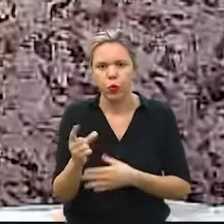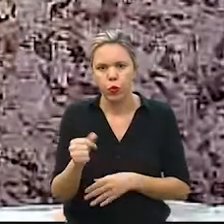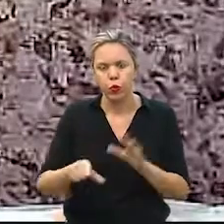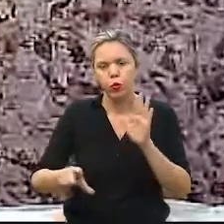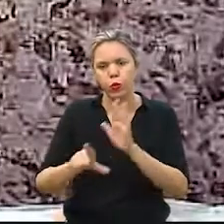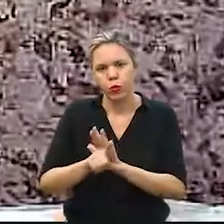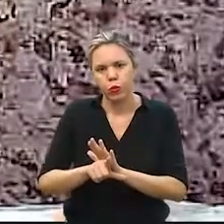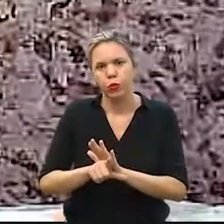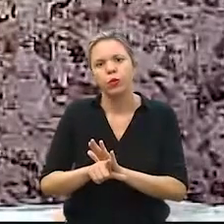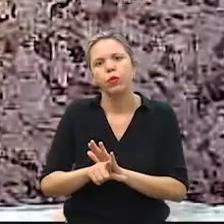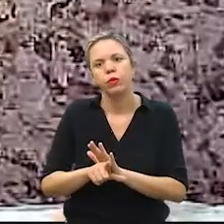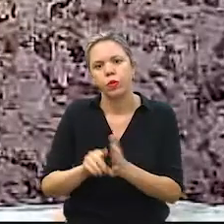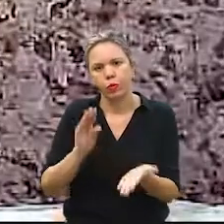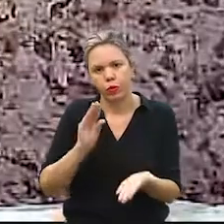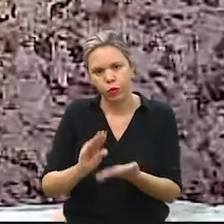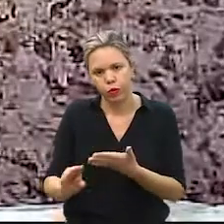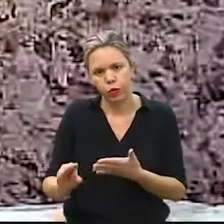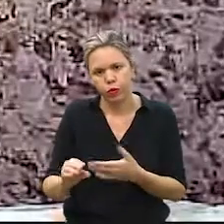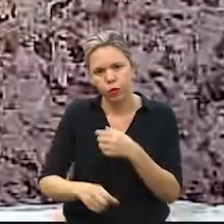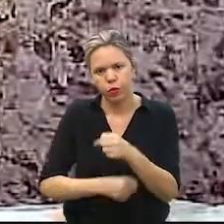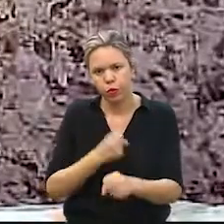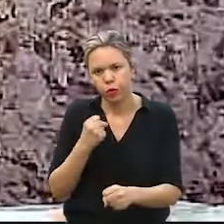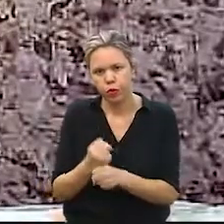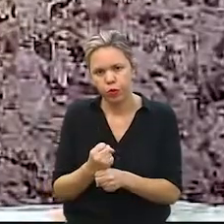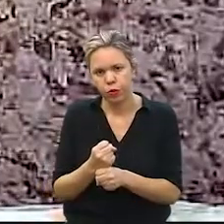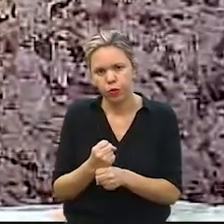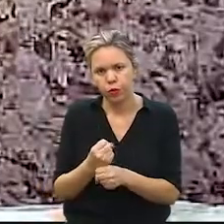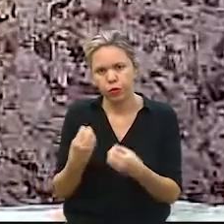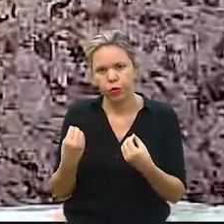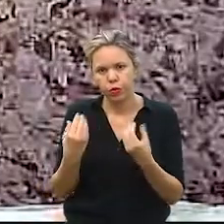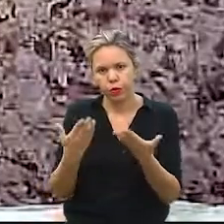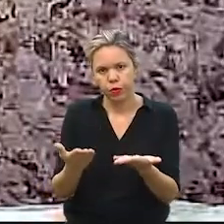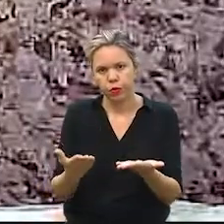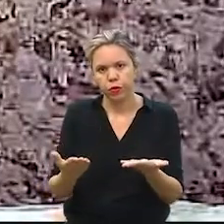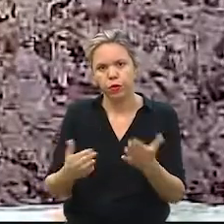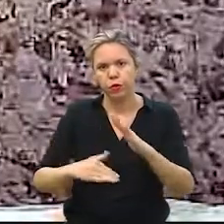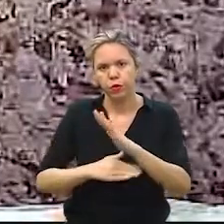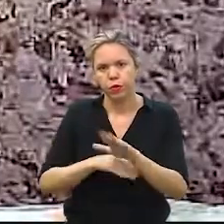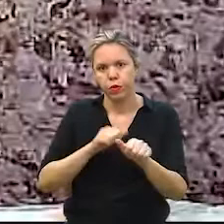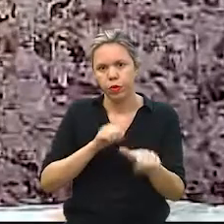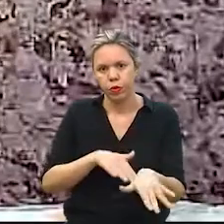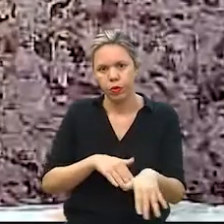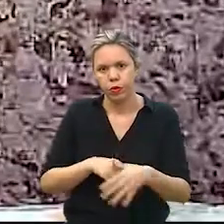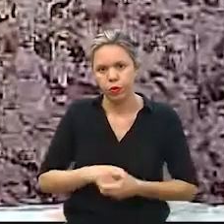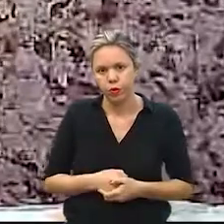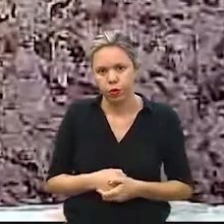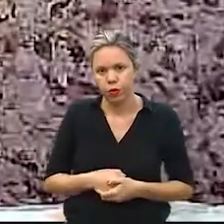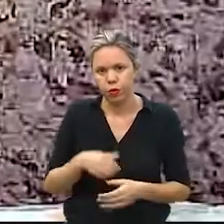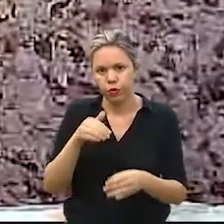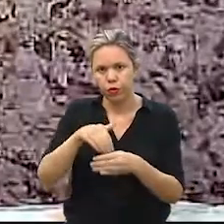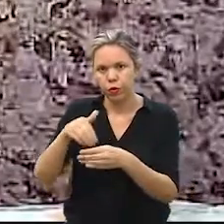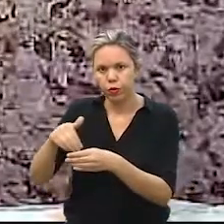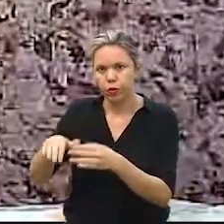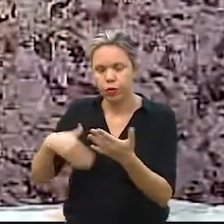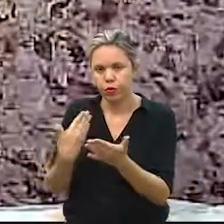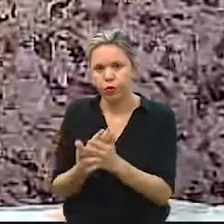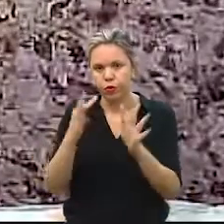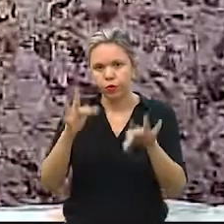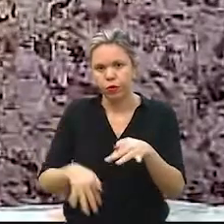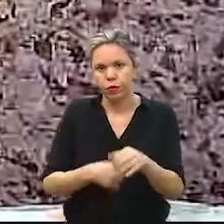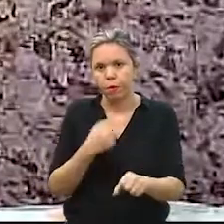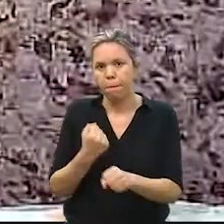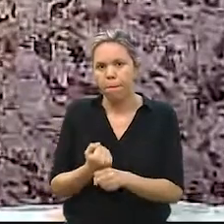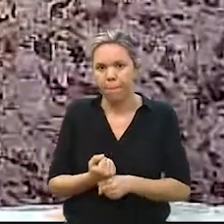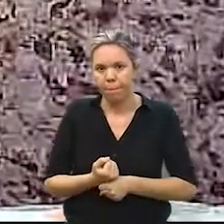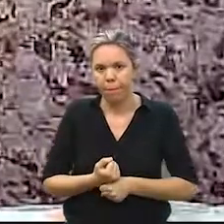lei orçamentária anual, que vai ser encaminhada à Câmara em setembro, para ser votada até o final do ano,